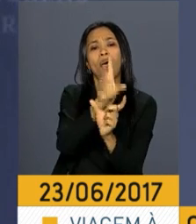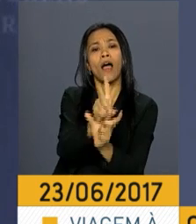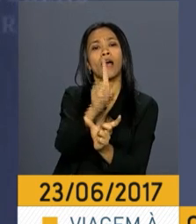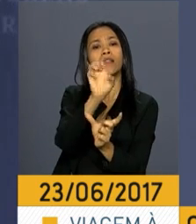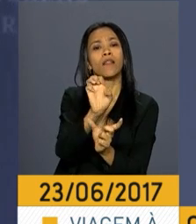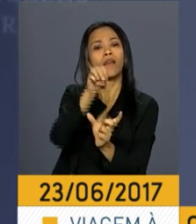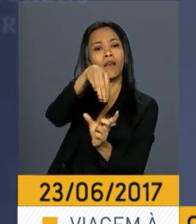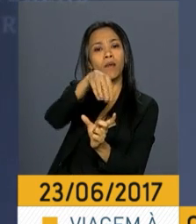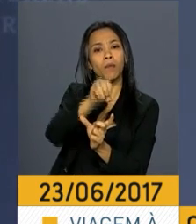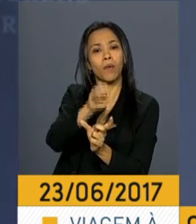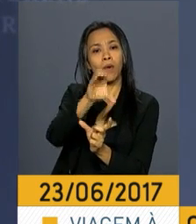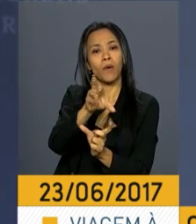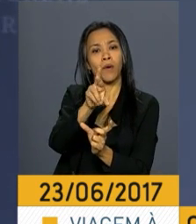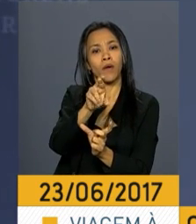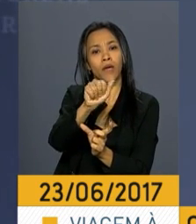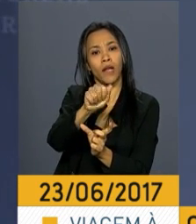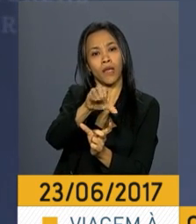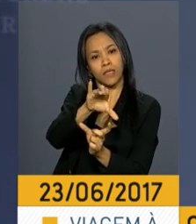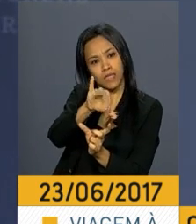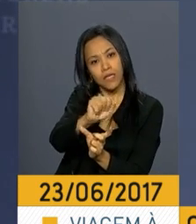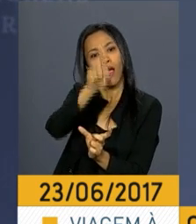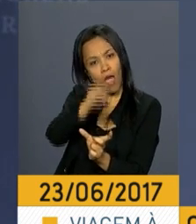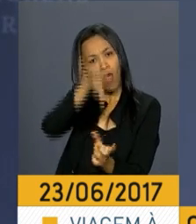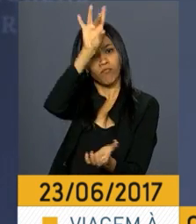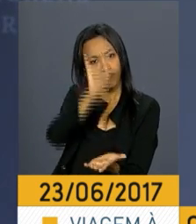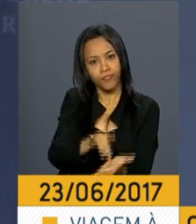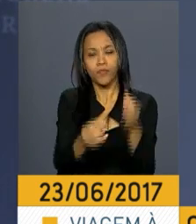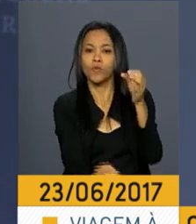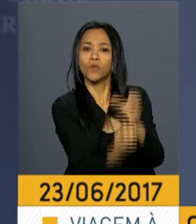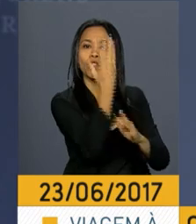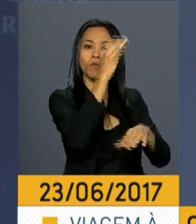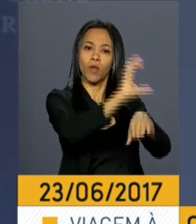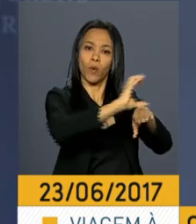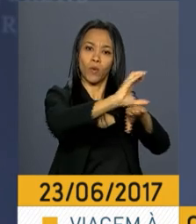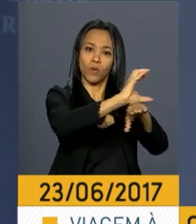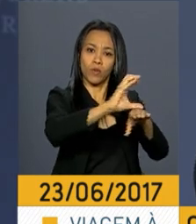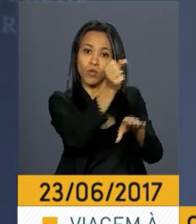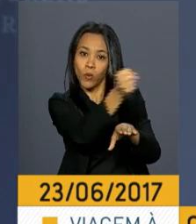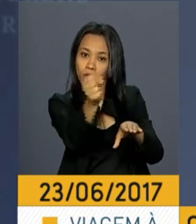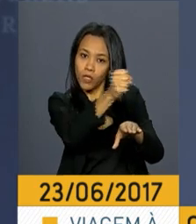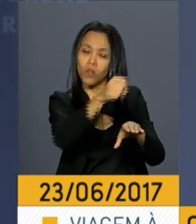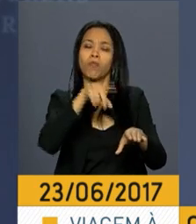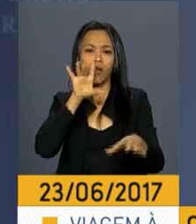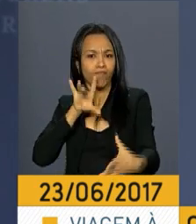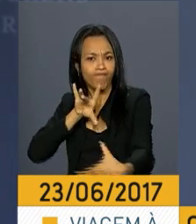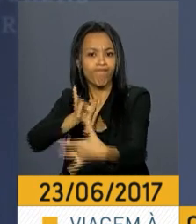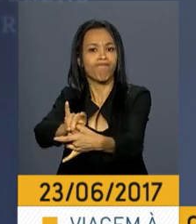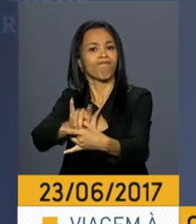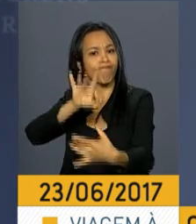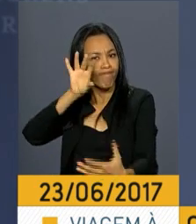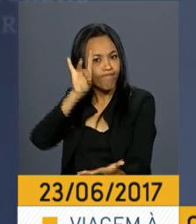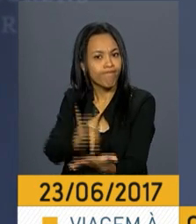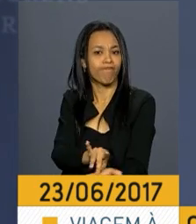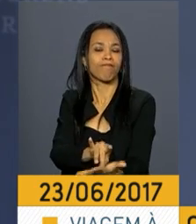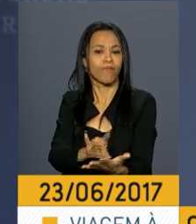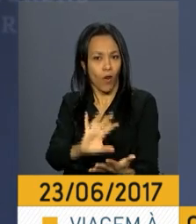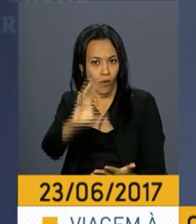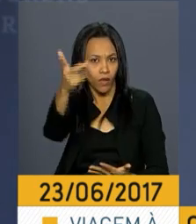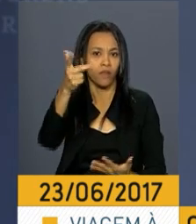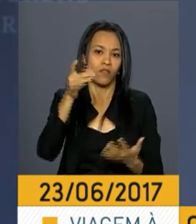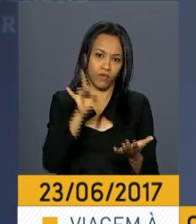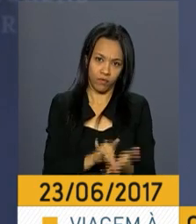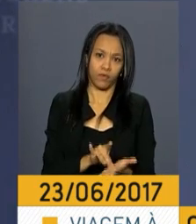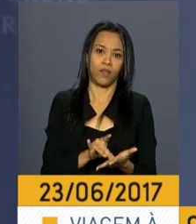plantado formalmente pela Constituição de 88, mas praticado na realidade. Ou seja, há uma